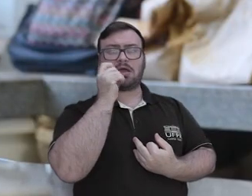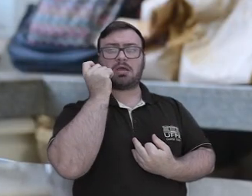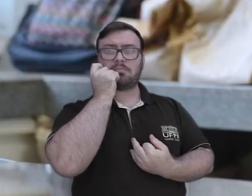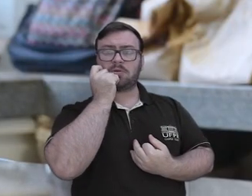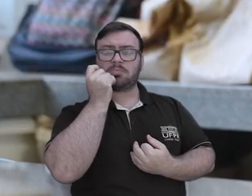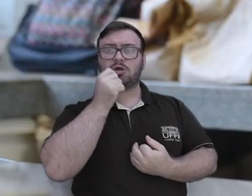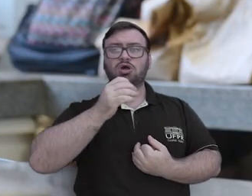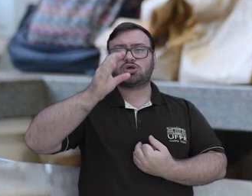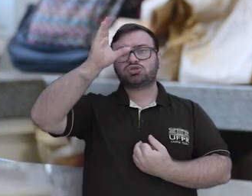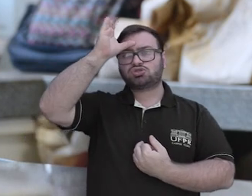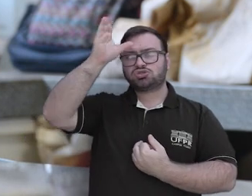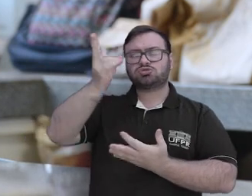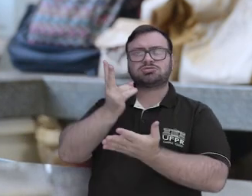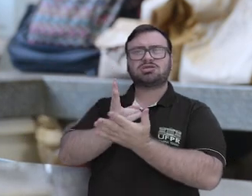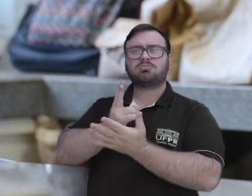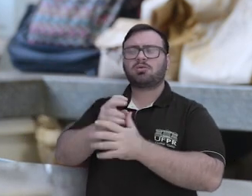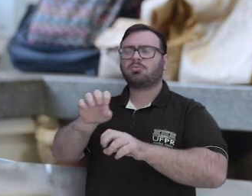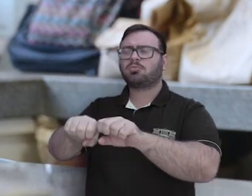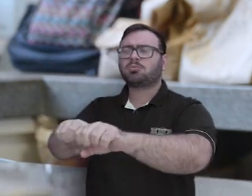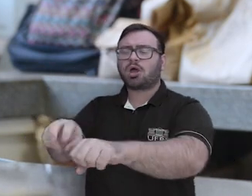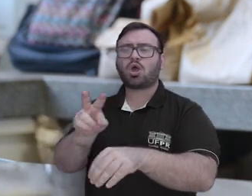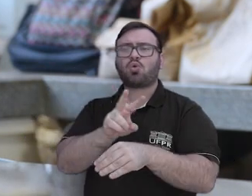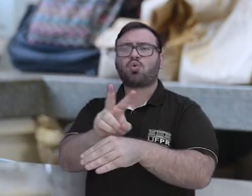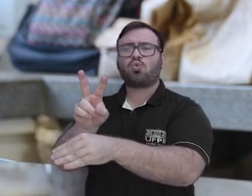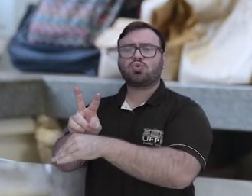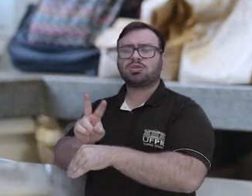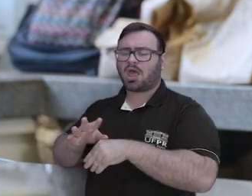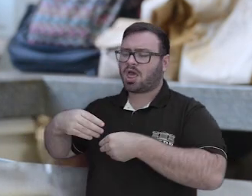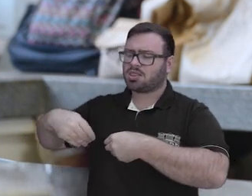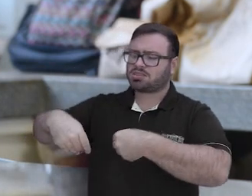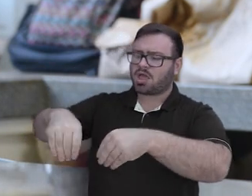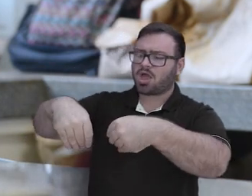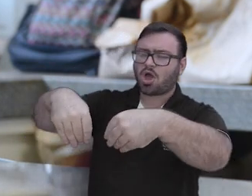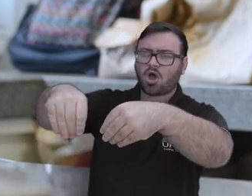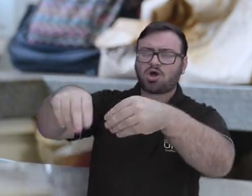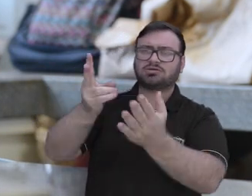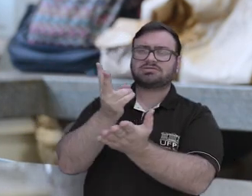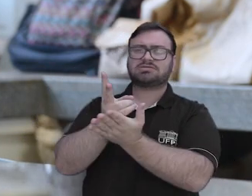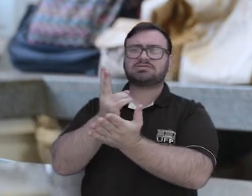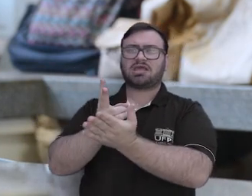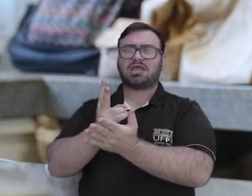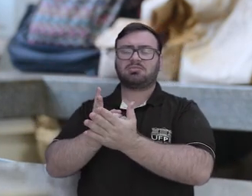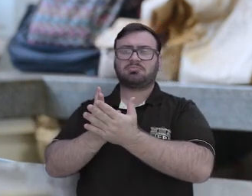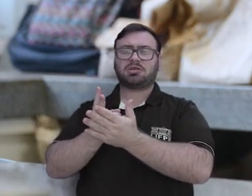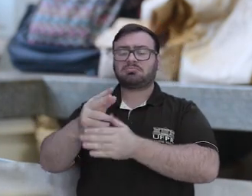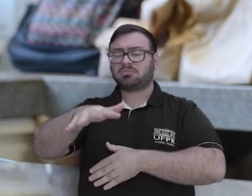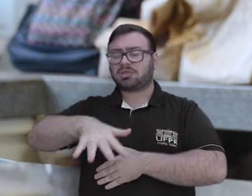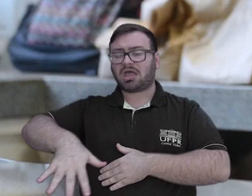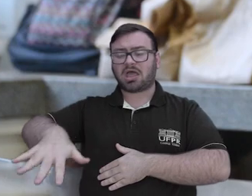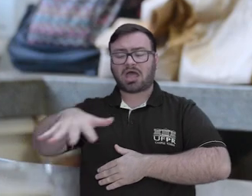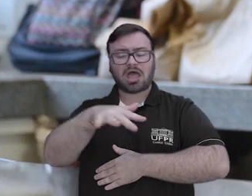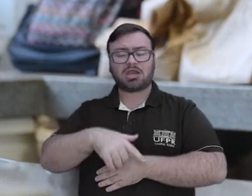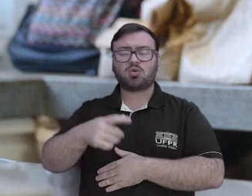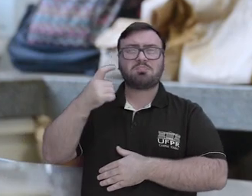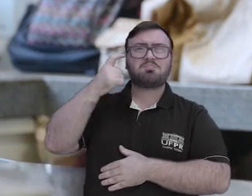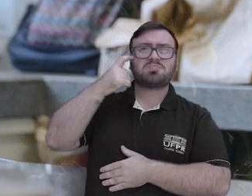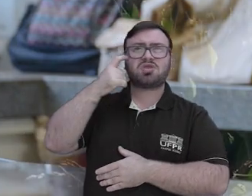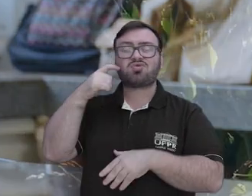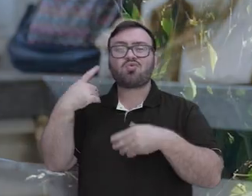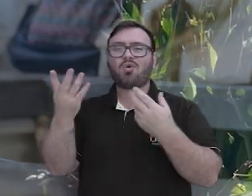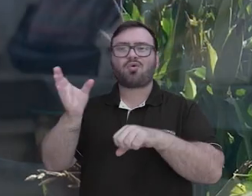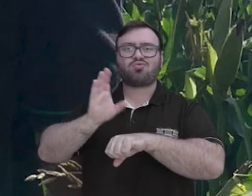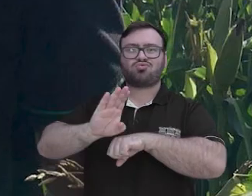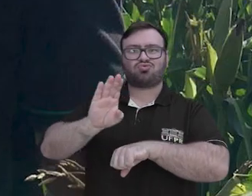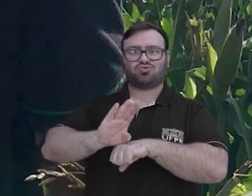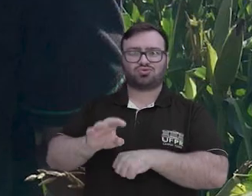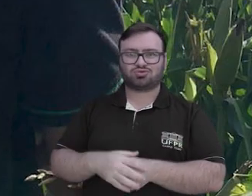estive indo com eles colher, cuidar da roça, sempre estive indo para a fazenda com eles, então não pensei em outra coisa senão esse